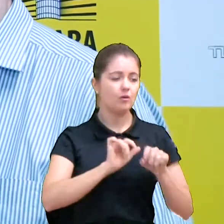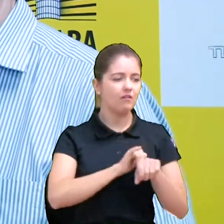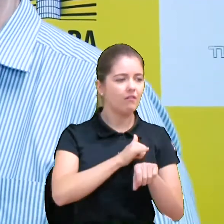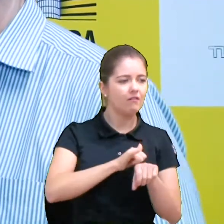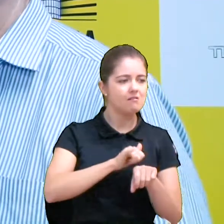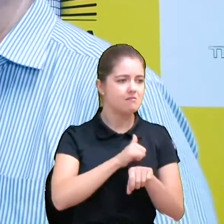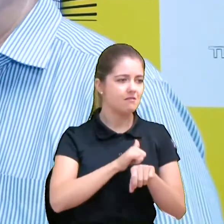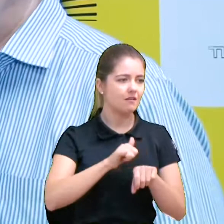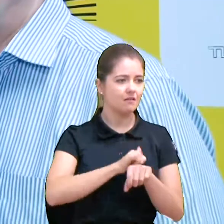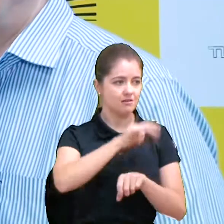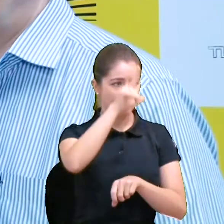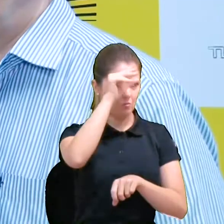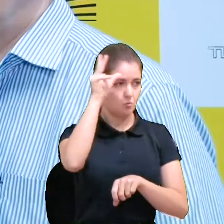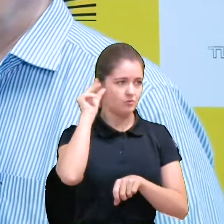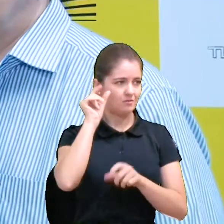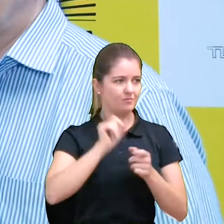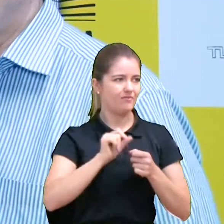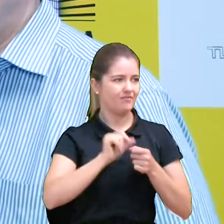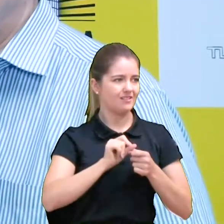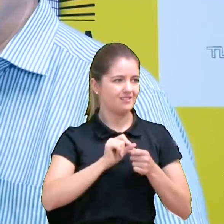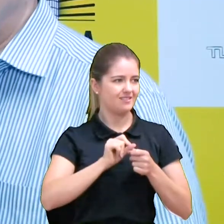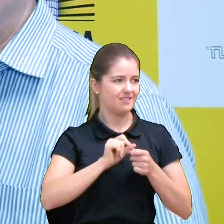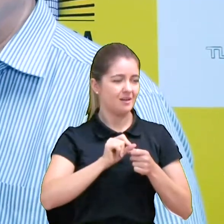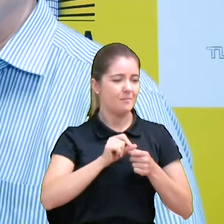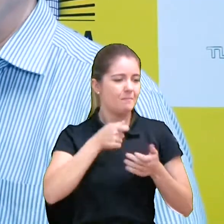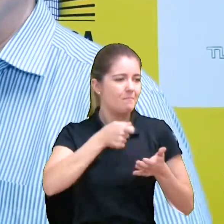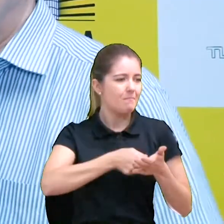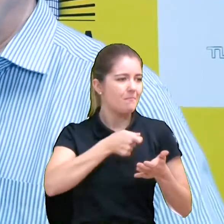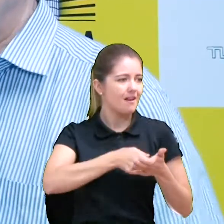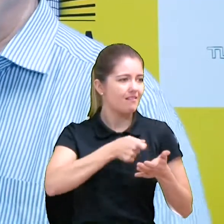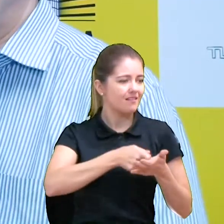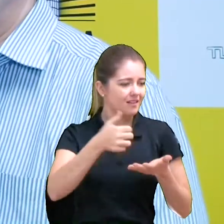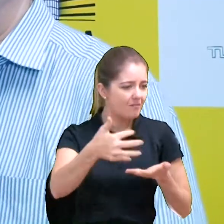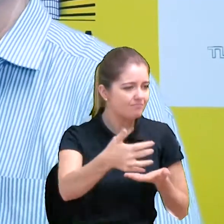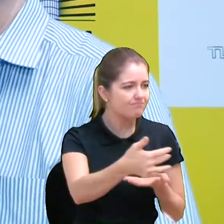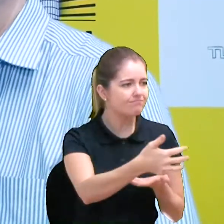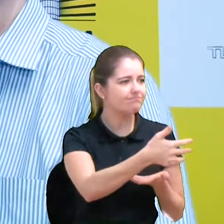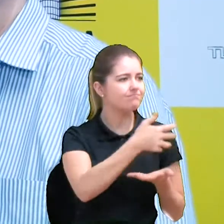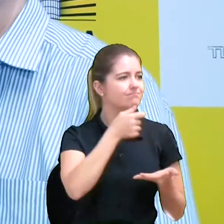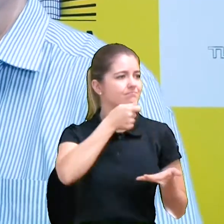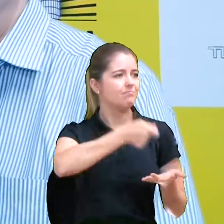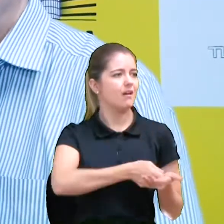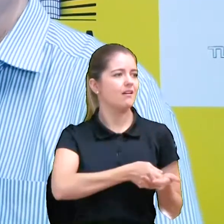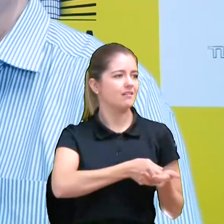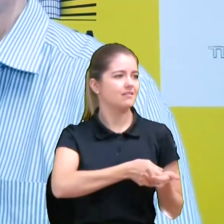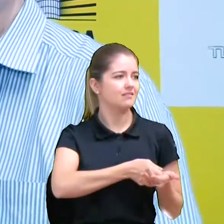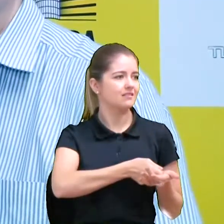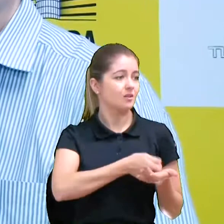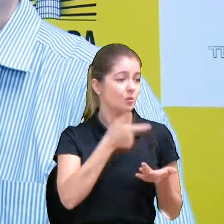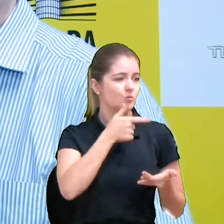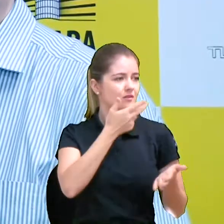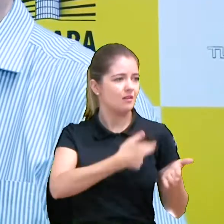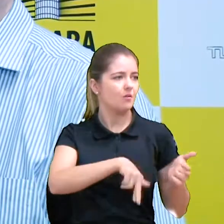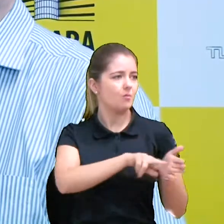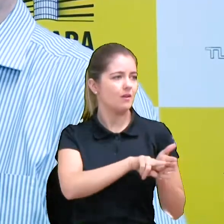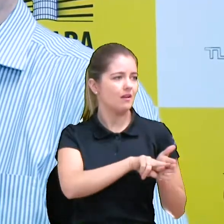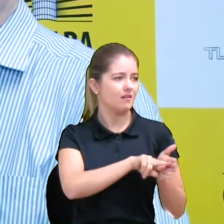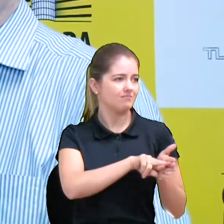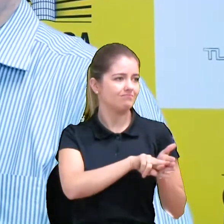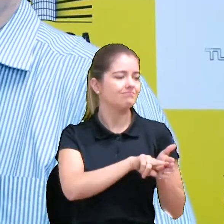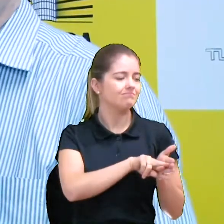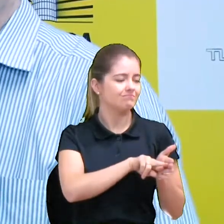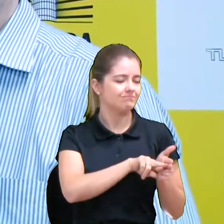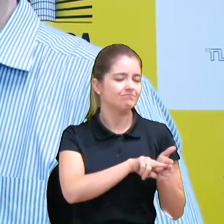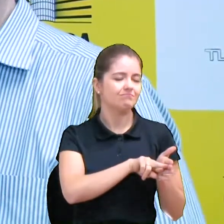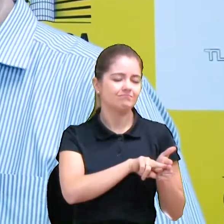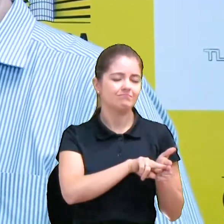pelo município a fim de recuperar esses créditos, esses devedores, que são muitos.